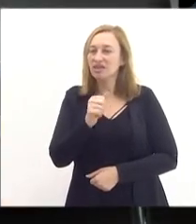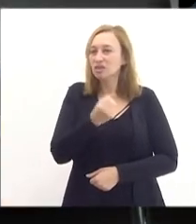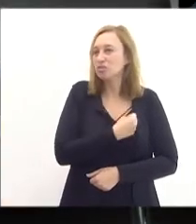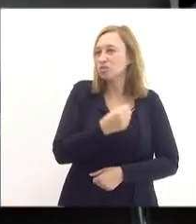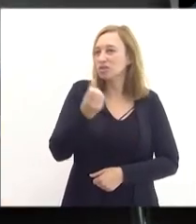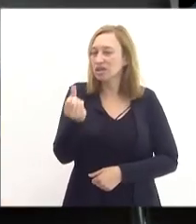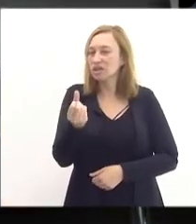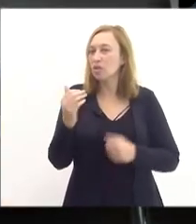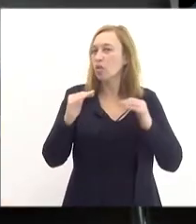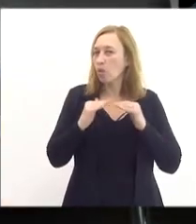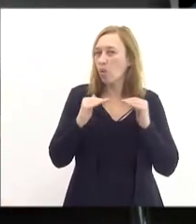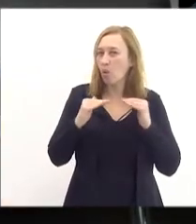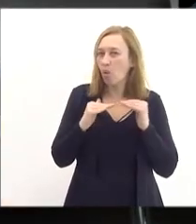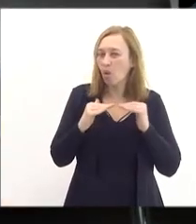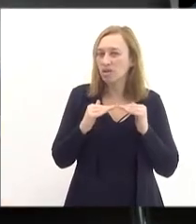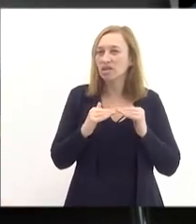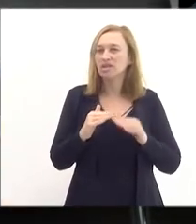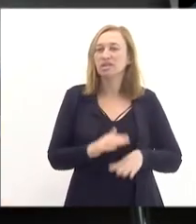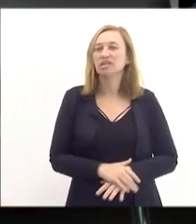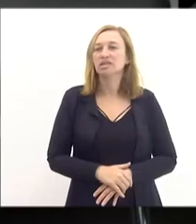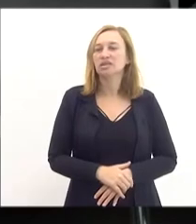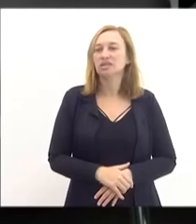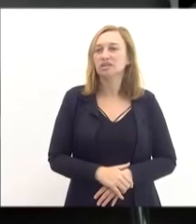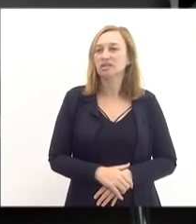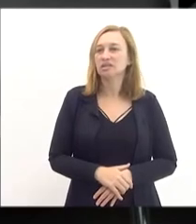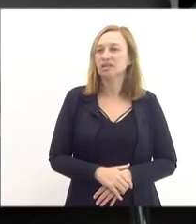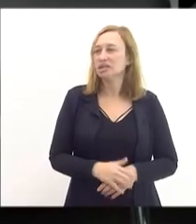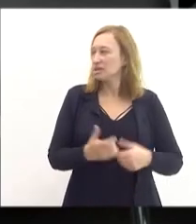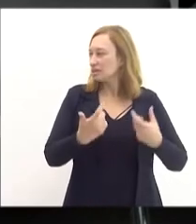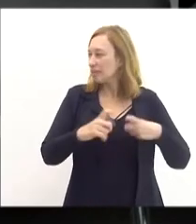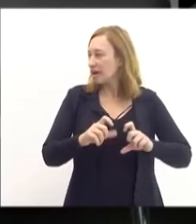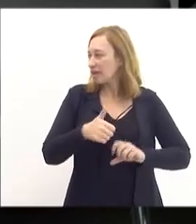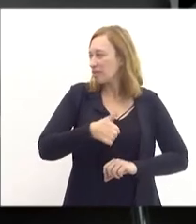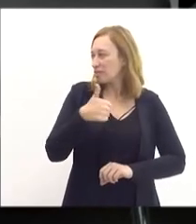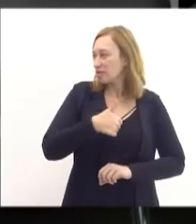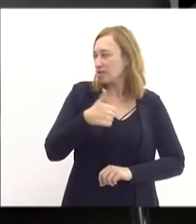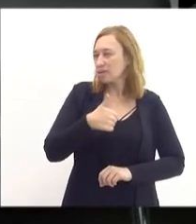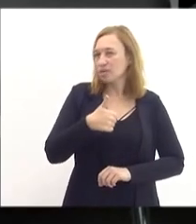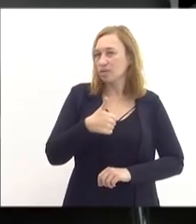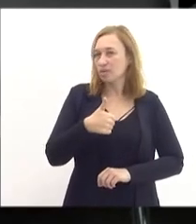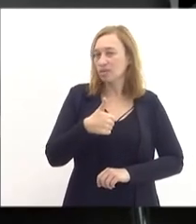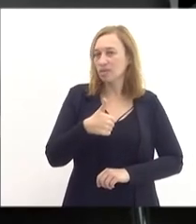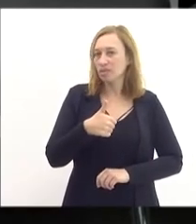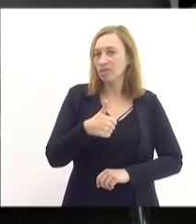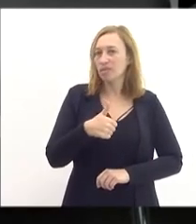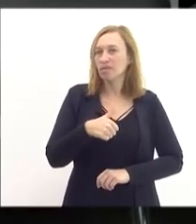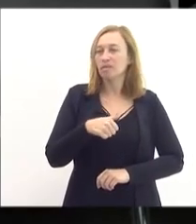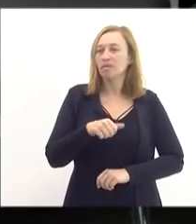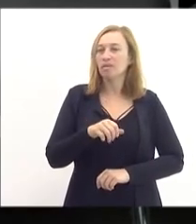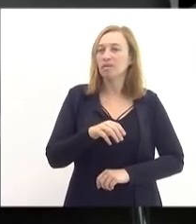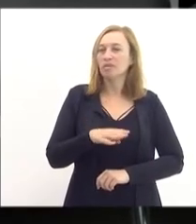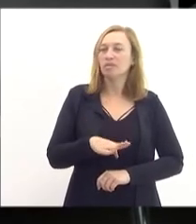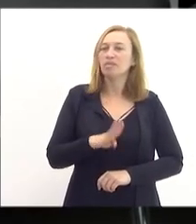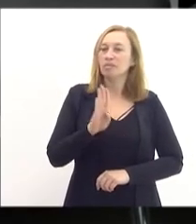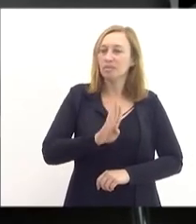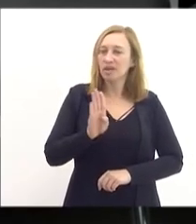que esse parágrafo 1b restringiria muito